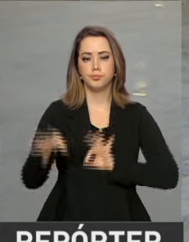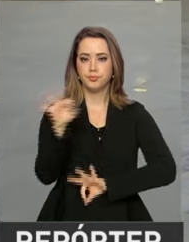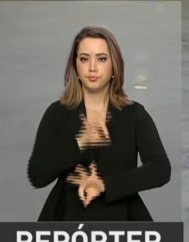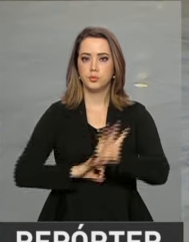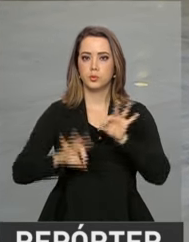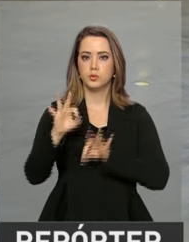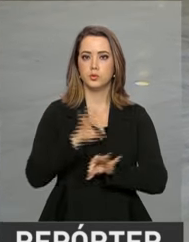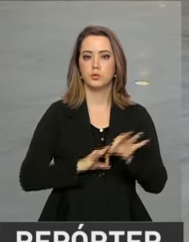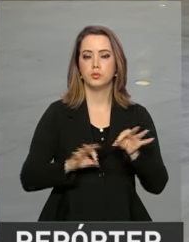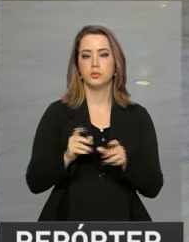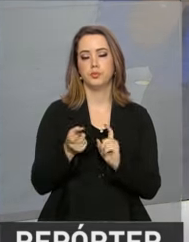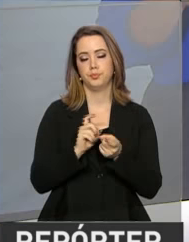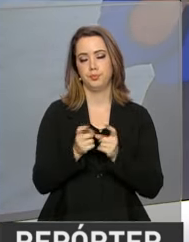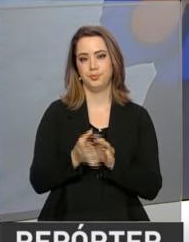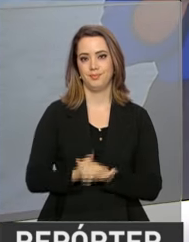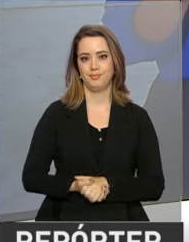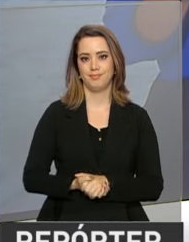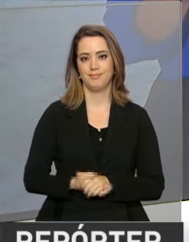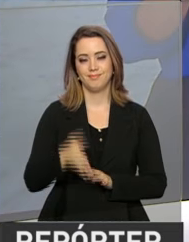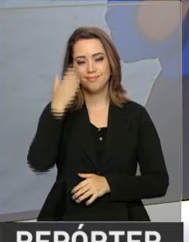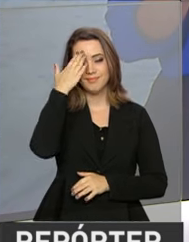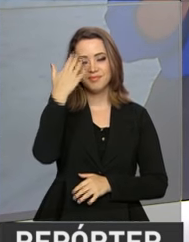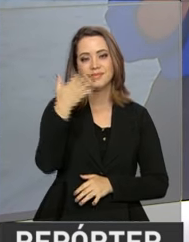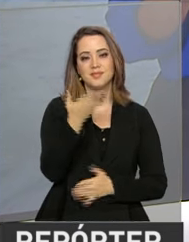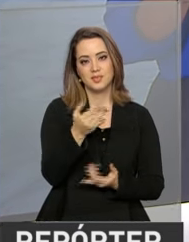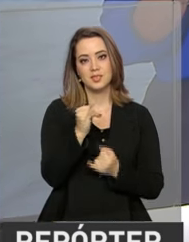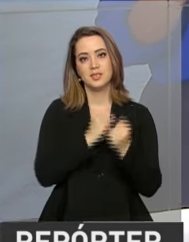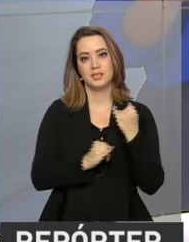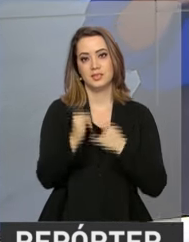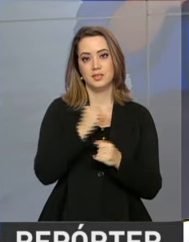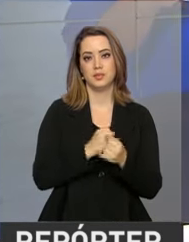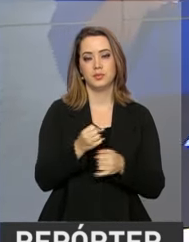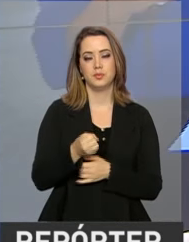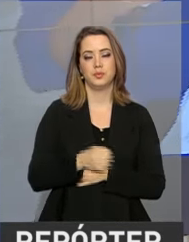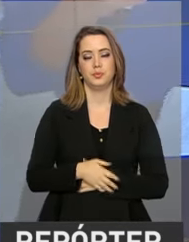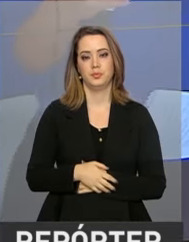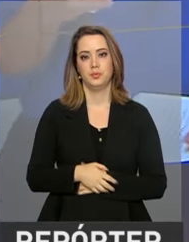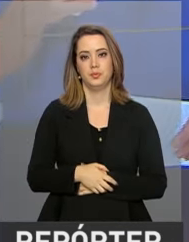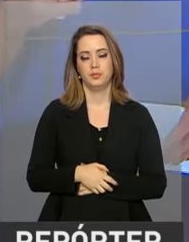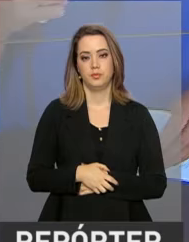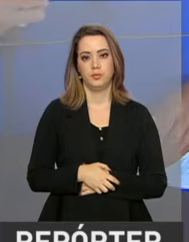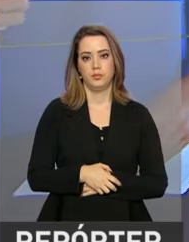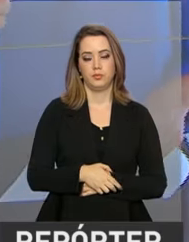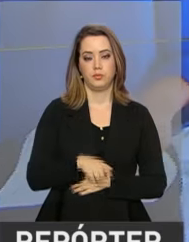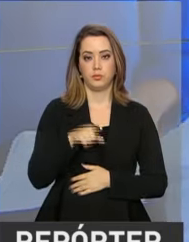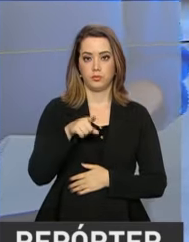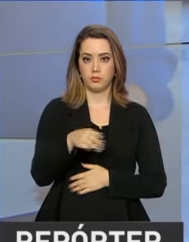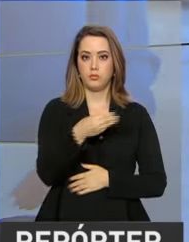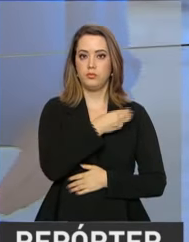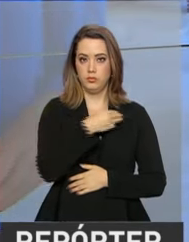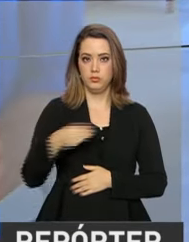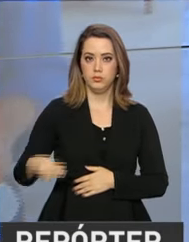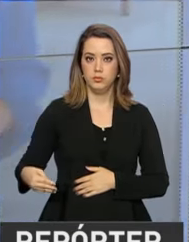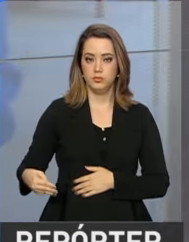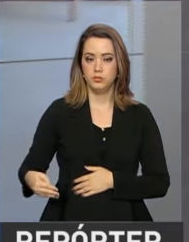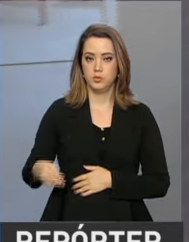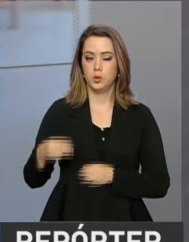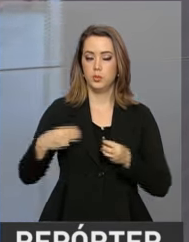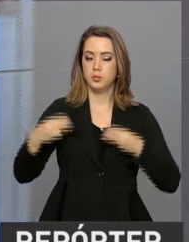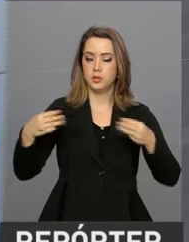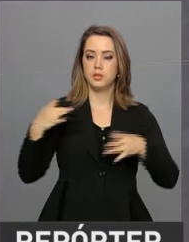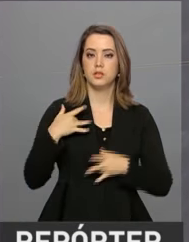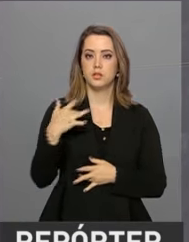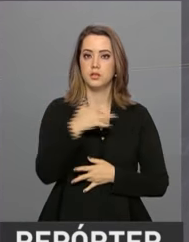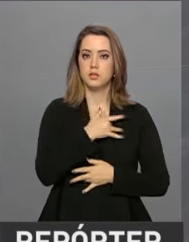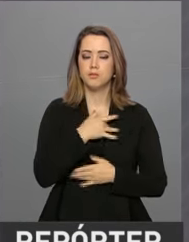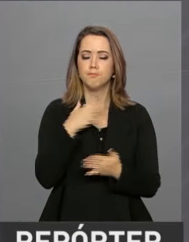Diogo Oliveira. Renata, obrigada, Paola, pelas suas informações. Bom trabalho para você. O Ministério da Saúde estuda o uso